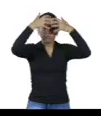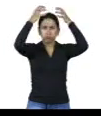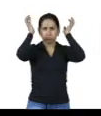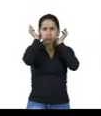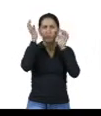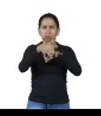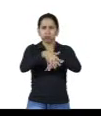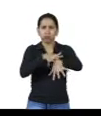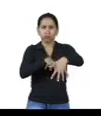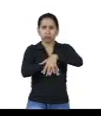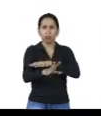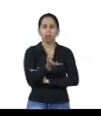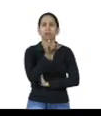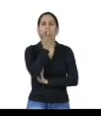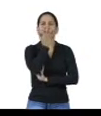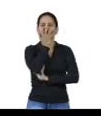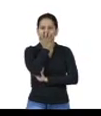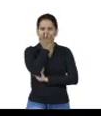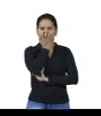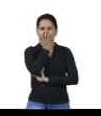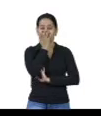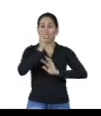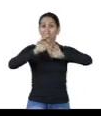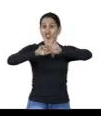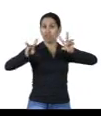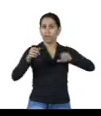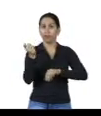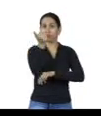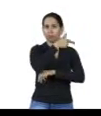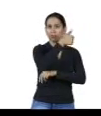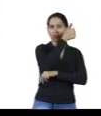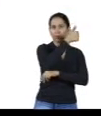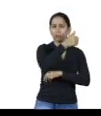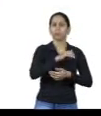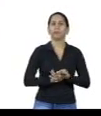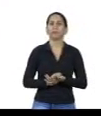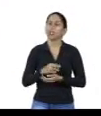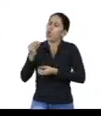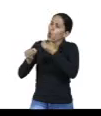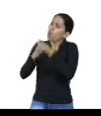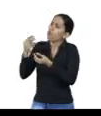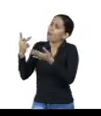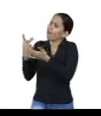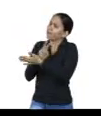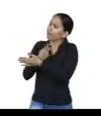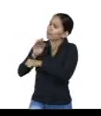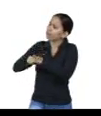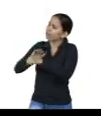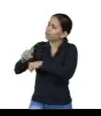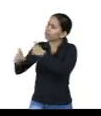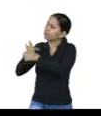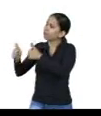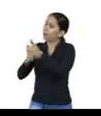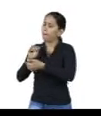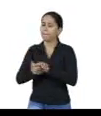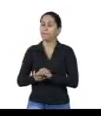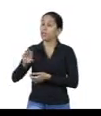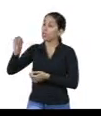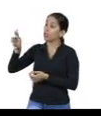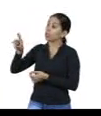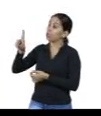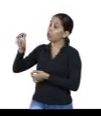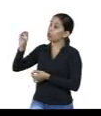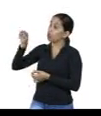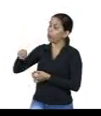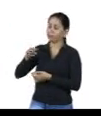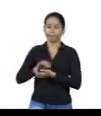PVC e respirador semifacial. E como funciona a questão da ordem de serviço para trabalhar no local? A ordem de serviço, ela vem